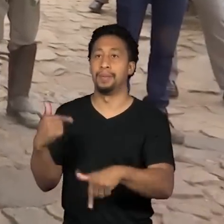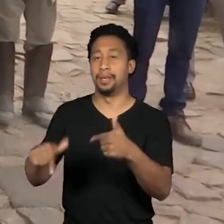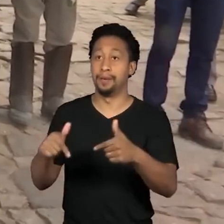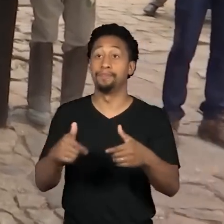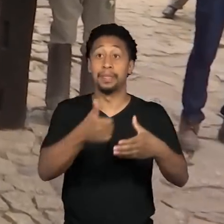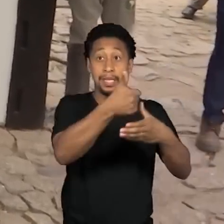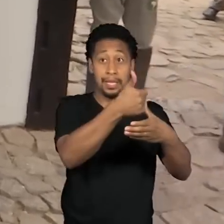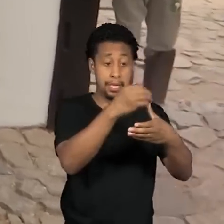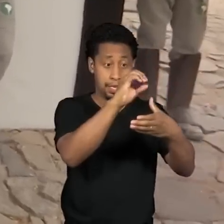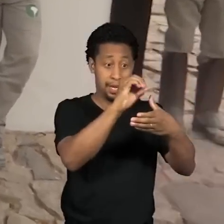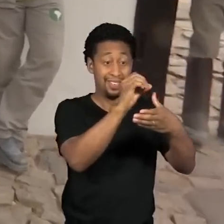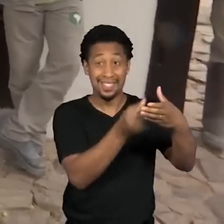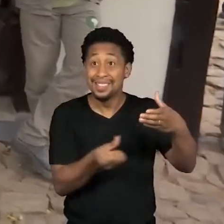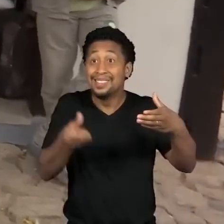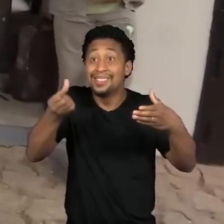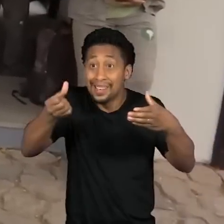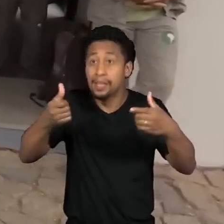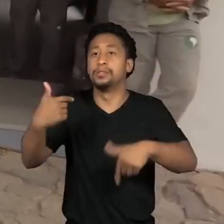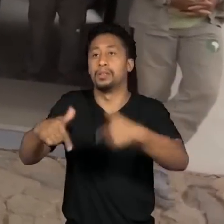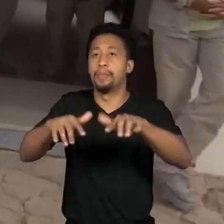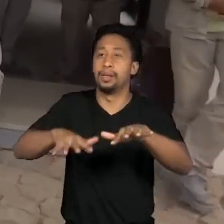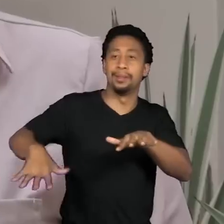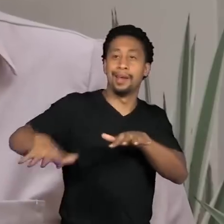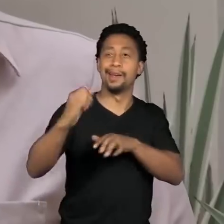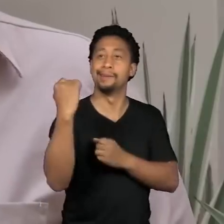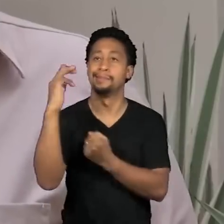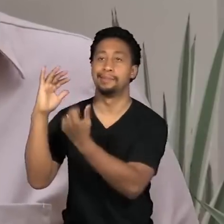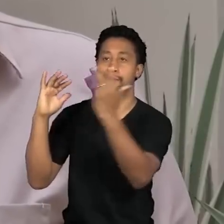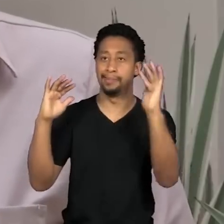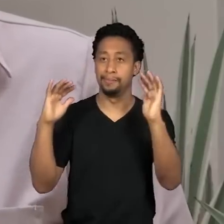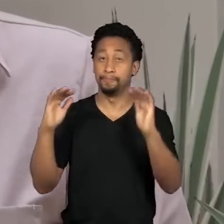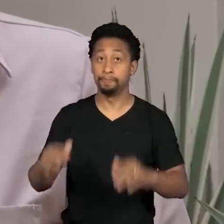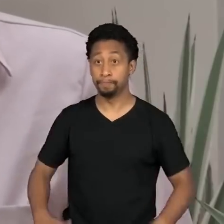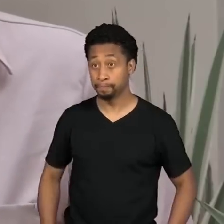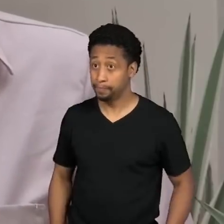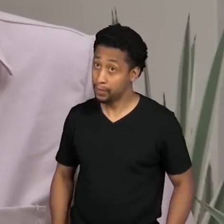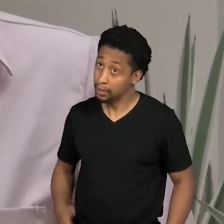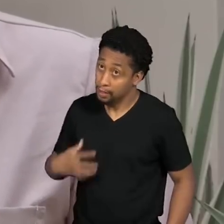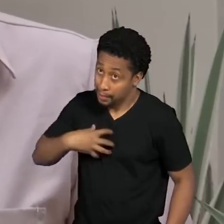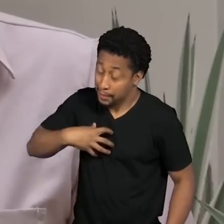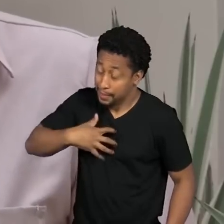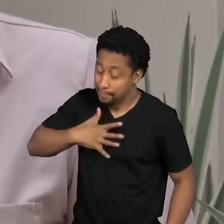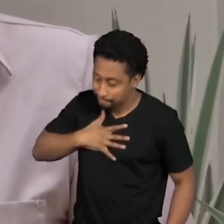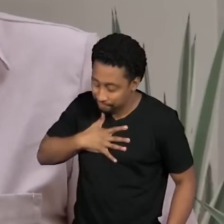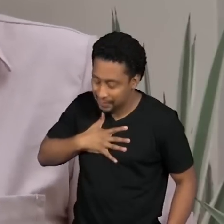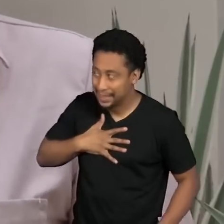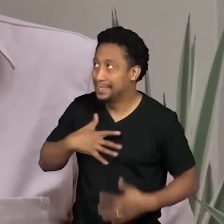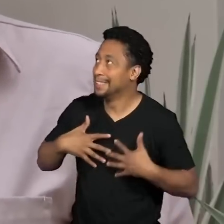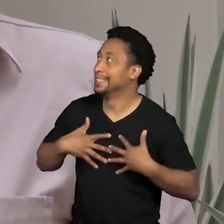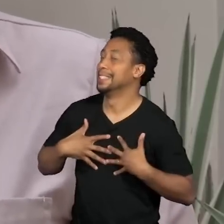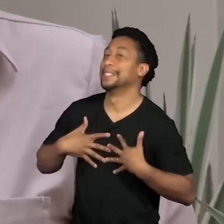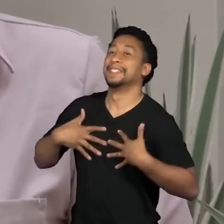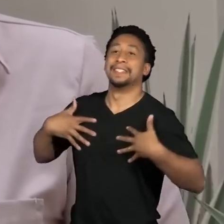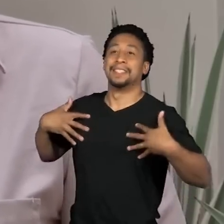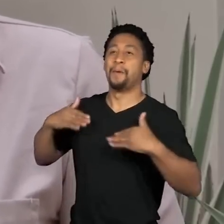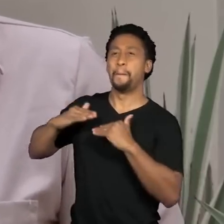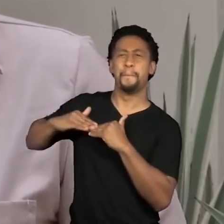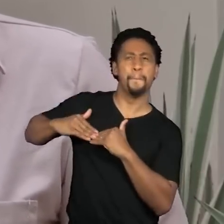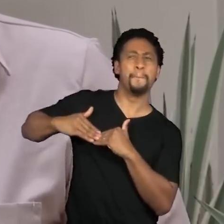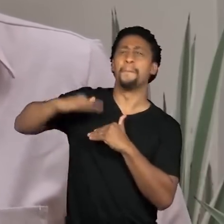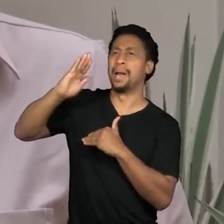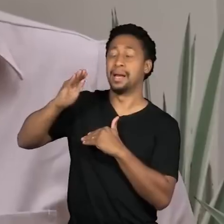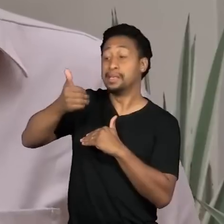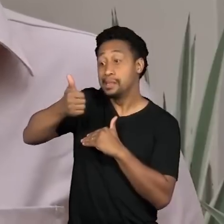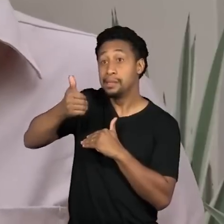10 atuam na área ambiental. Eu me sinto muito realizada em saber que mais de 100 pessoas que foram formadas